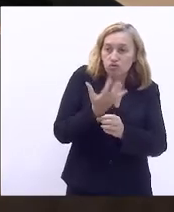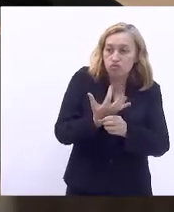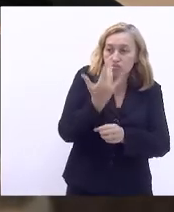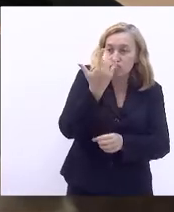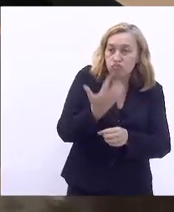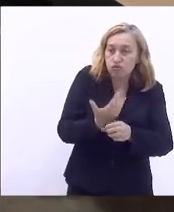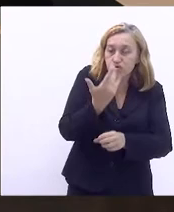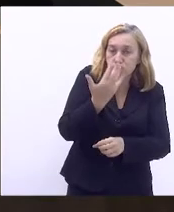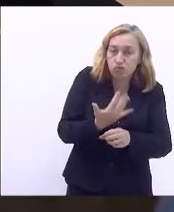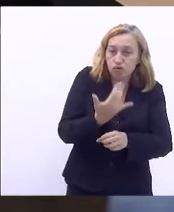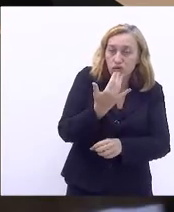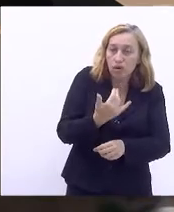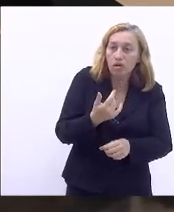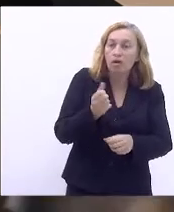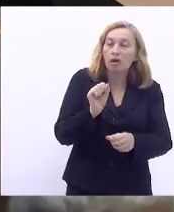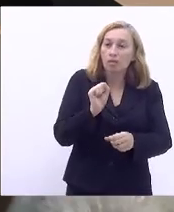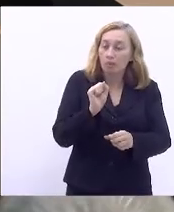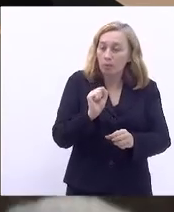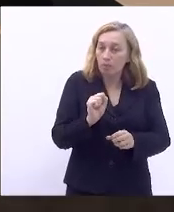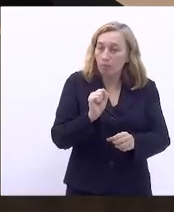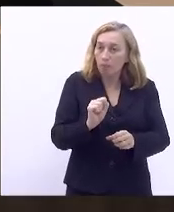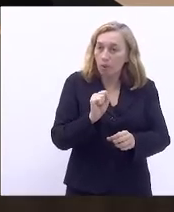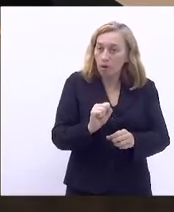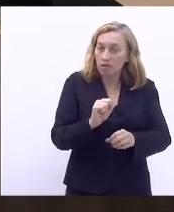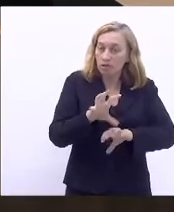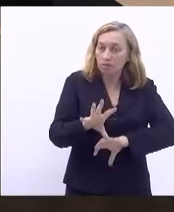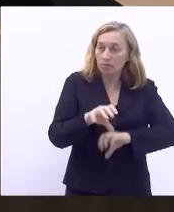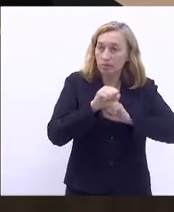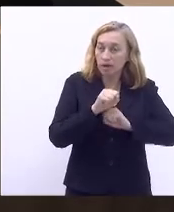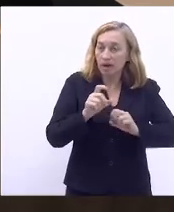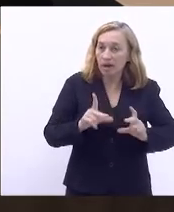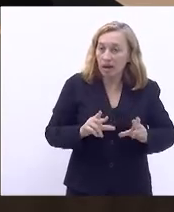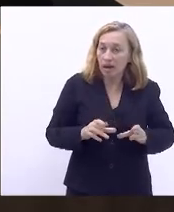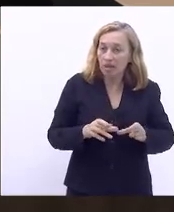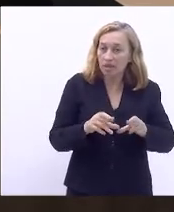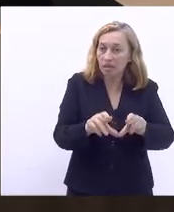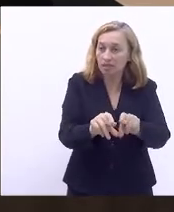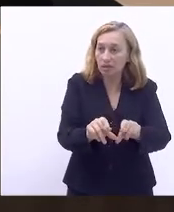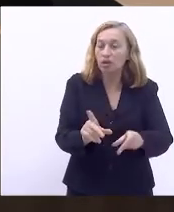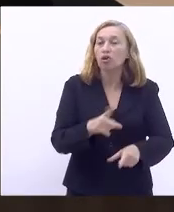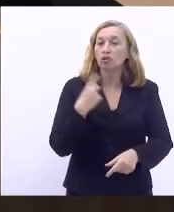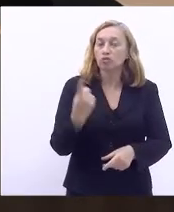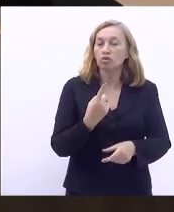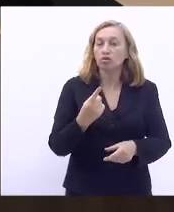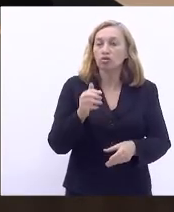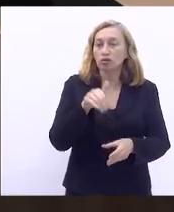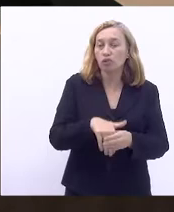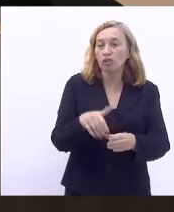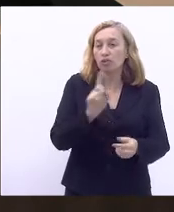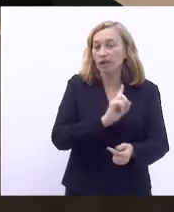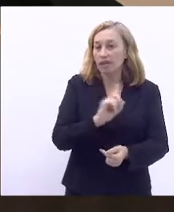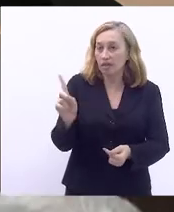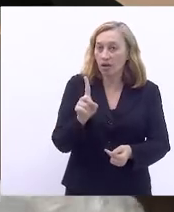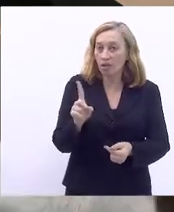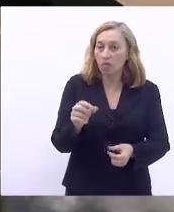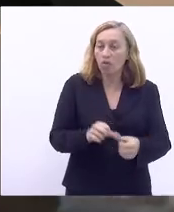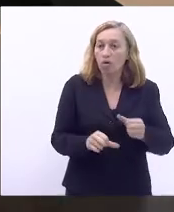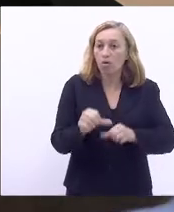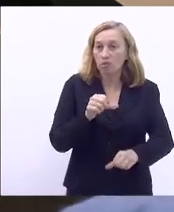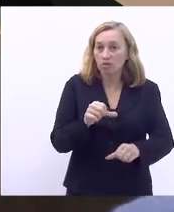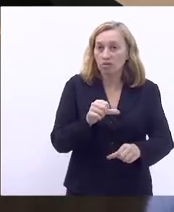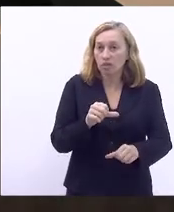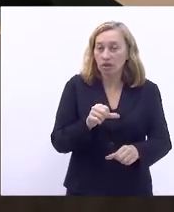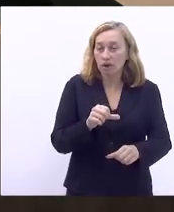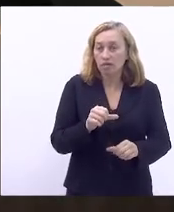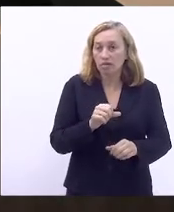população. Por isso, o nosso voto é não. É contrário à renovação desses incentivos fiscais,